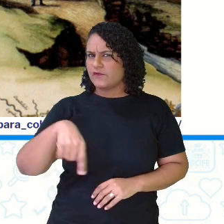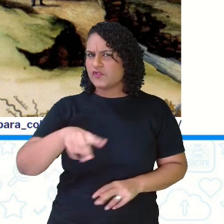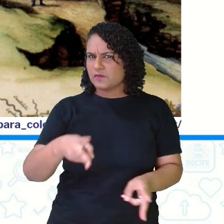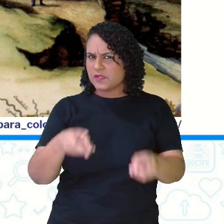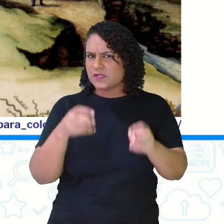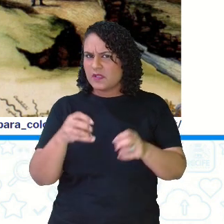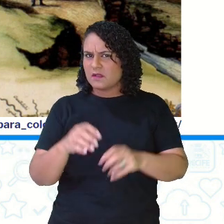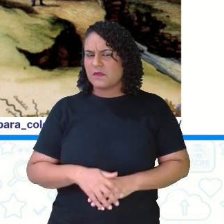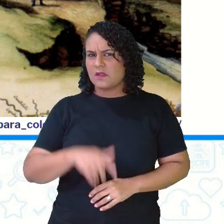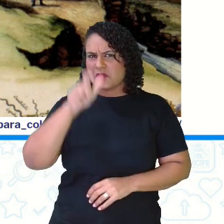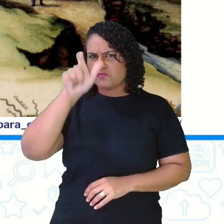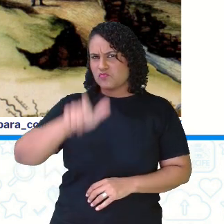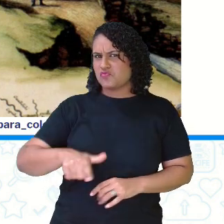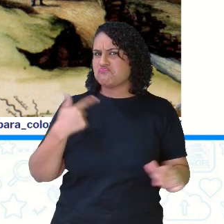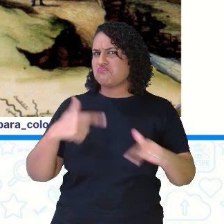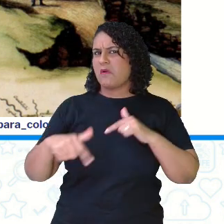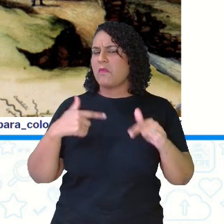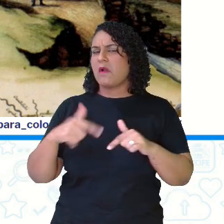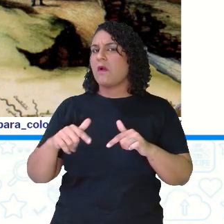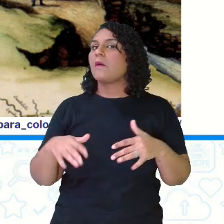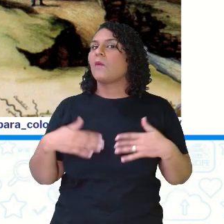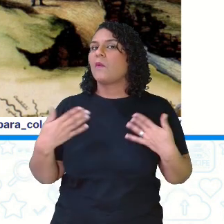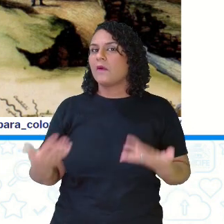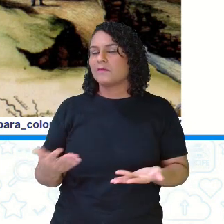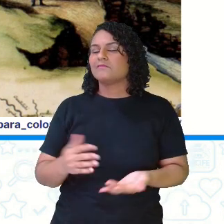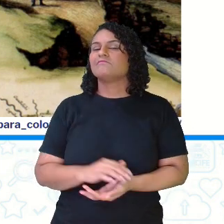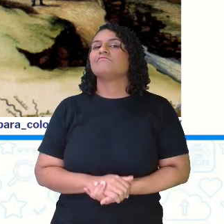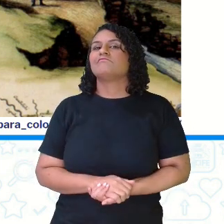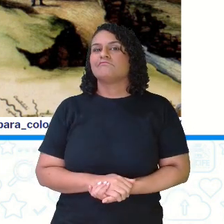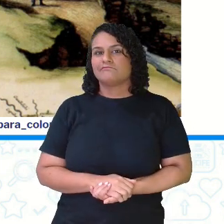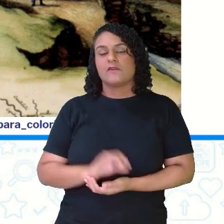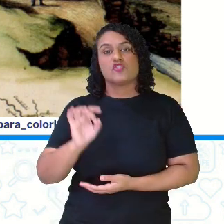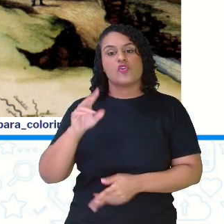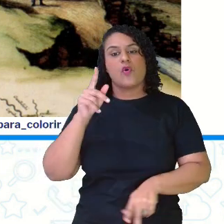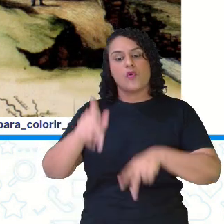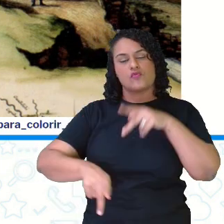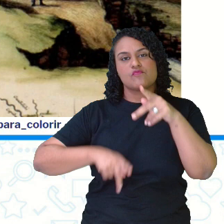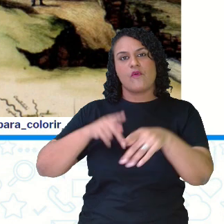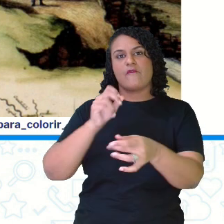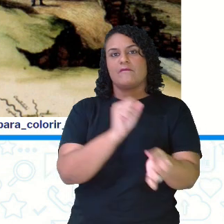trabalhando. As pessoas que trabalhavam dentro desses engenhos eram os povos